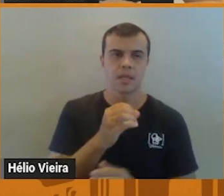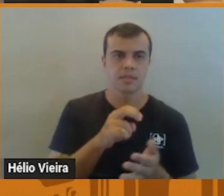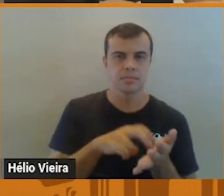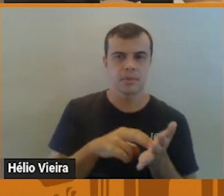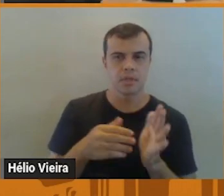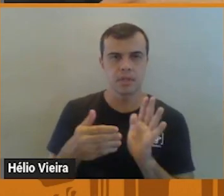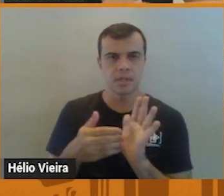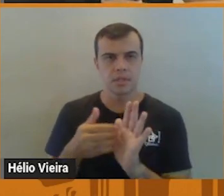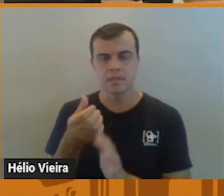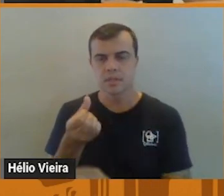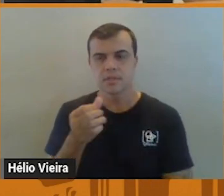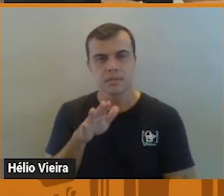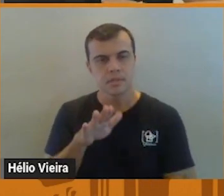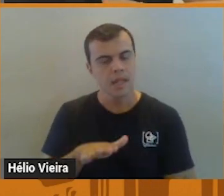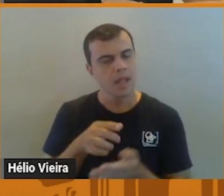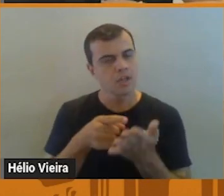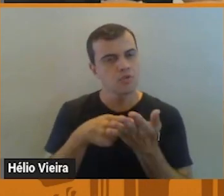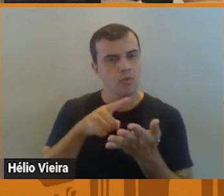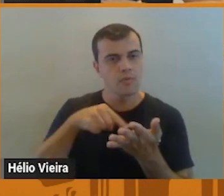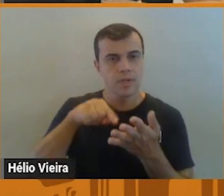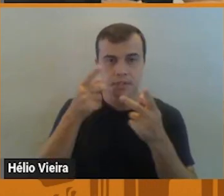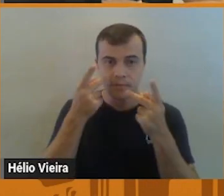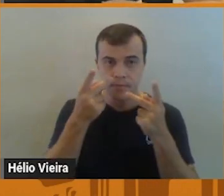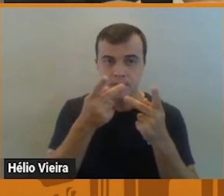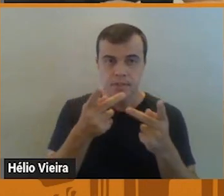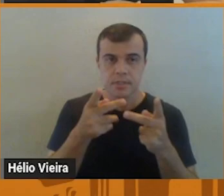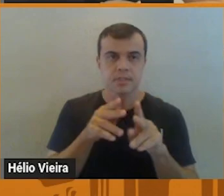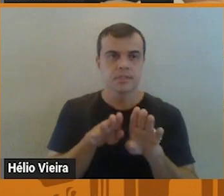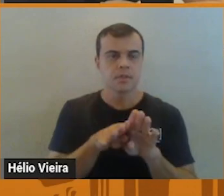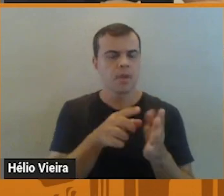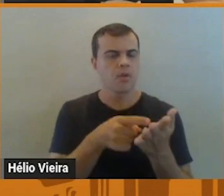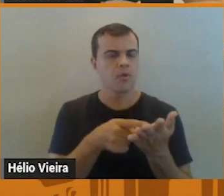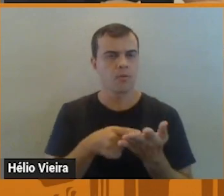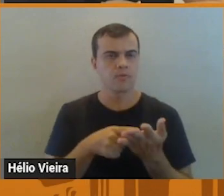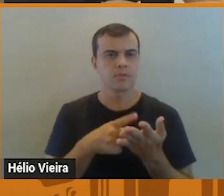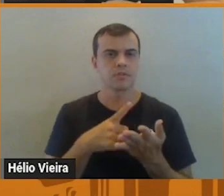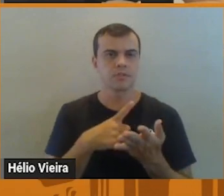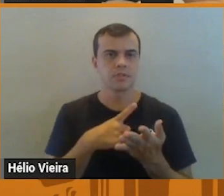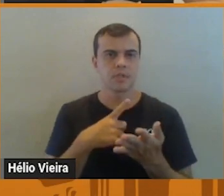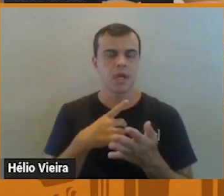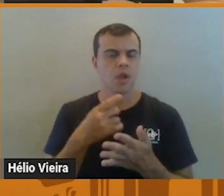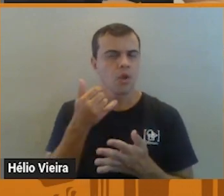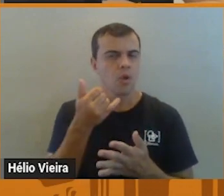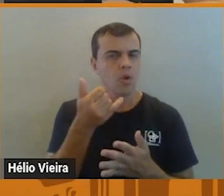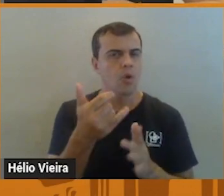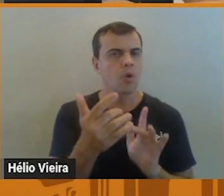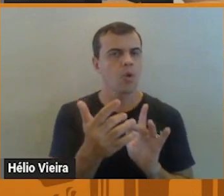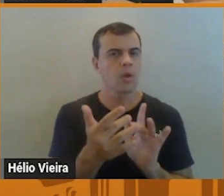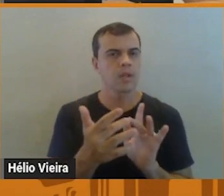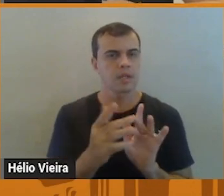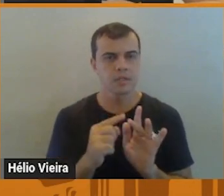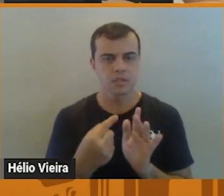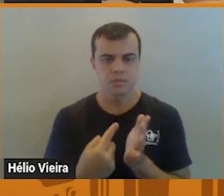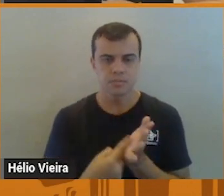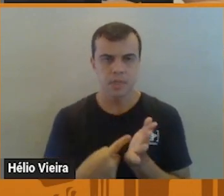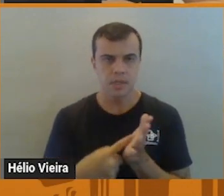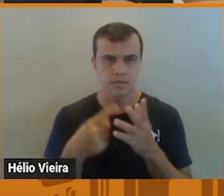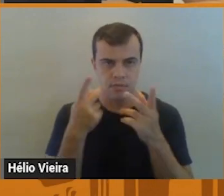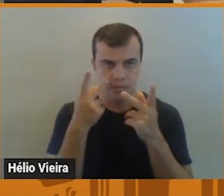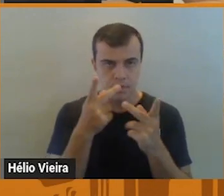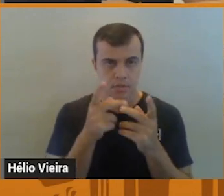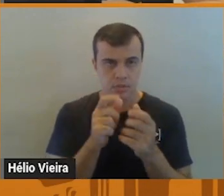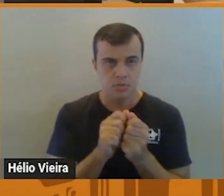às 18 horas. Fica o convite para visitar, fica o convite para entrar em contato com a gente, para agendar uma visita com